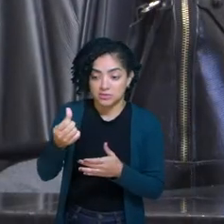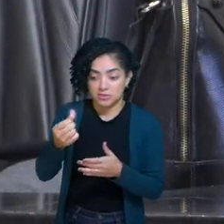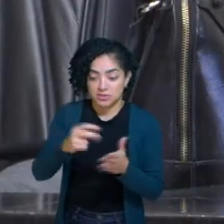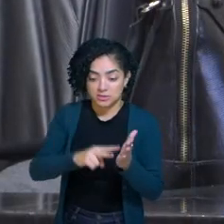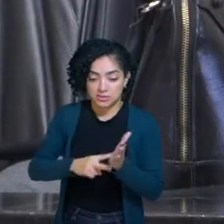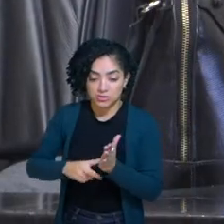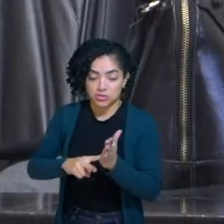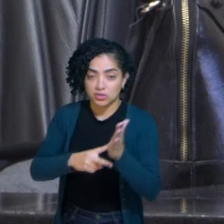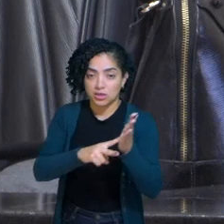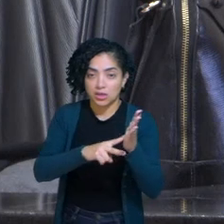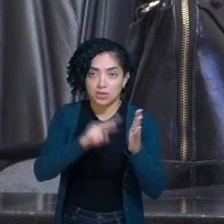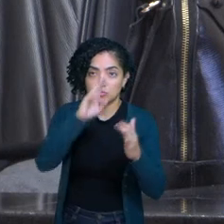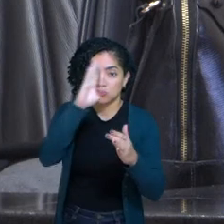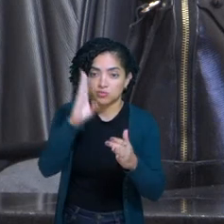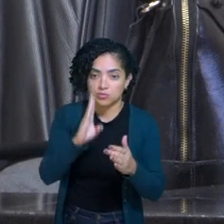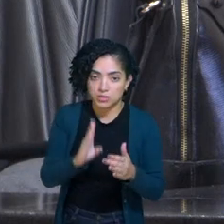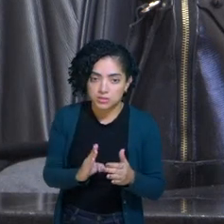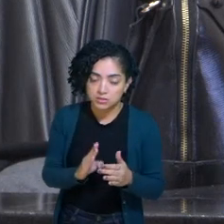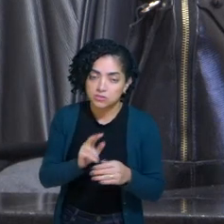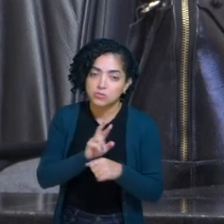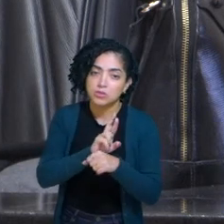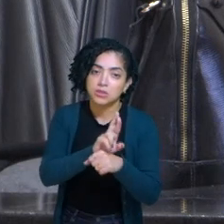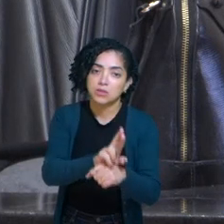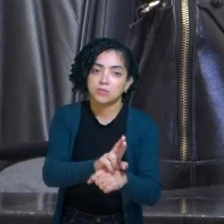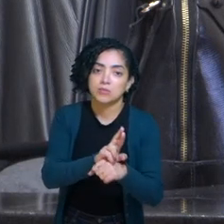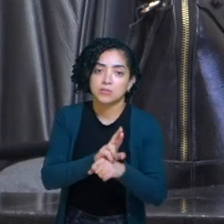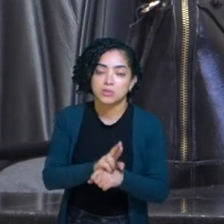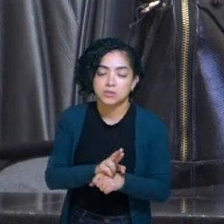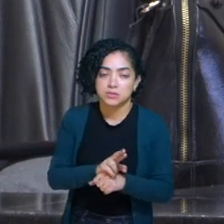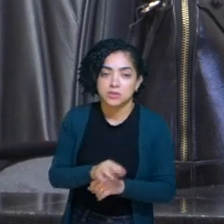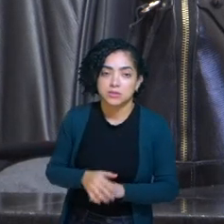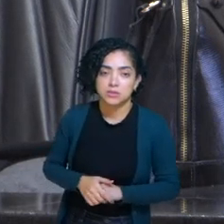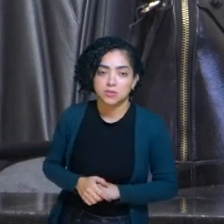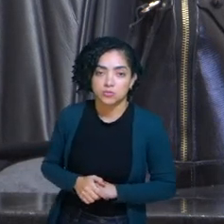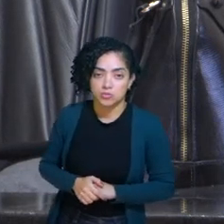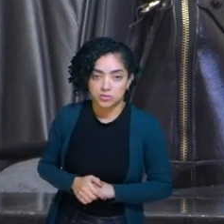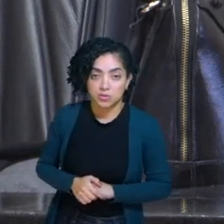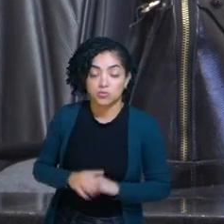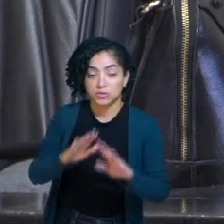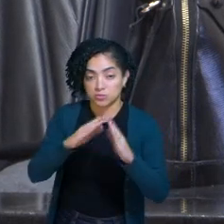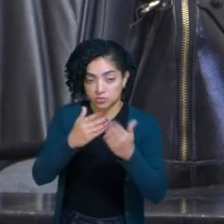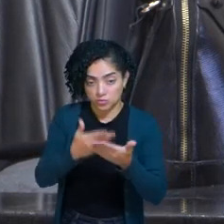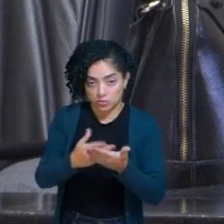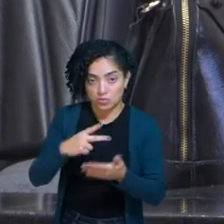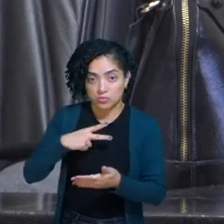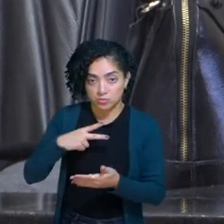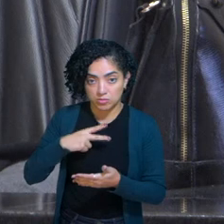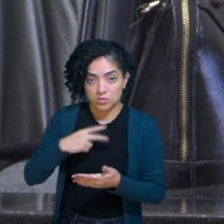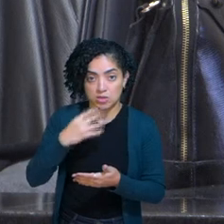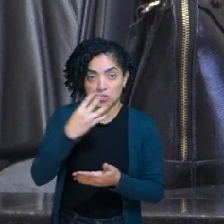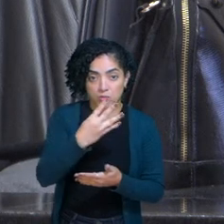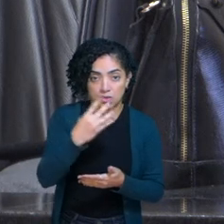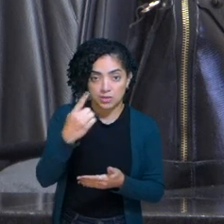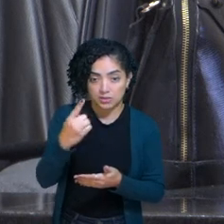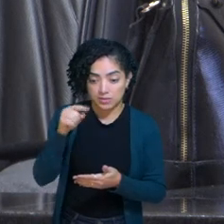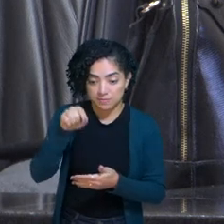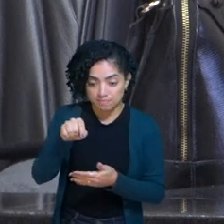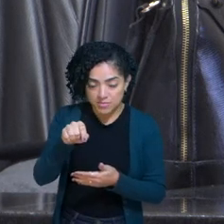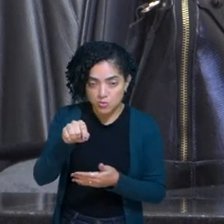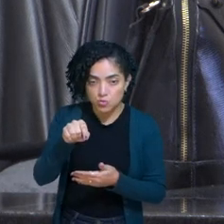representam a gente brinca da fraldinha ao fraldão né então são escolas particulares 41.000 da Educação